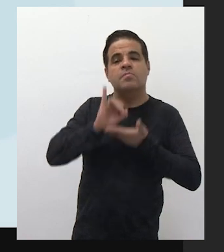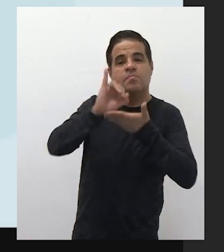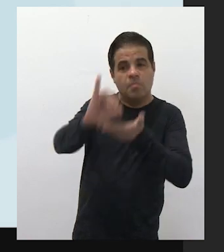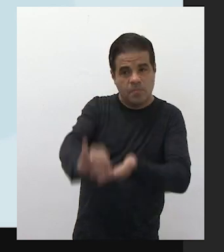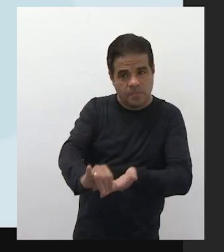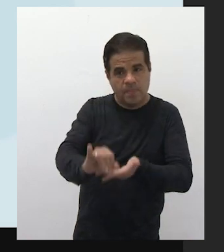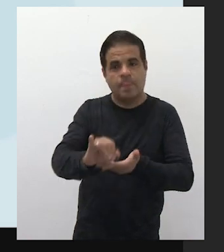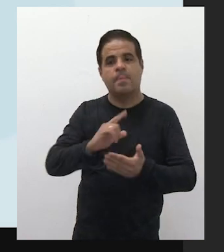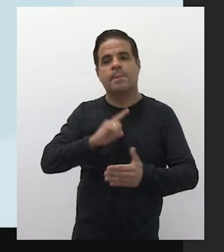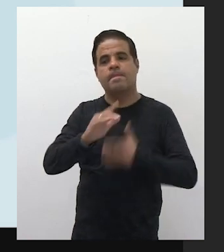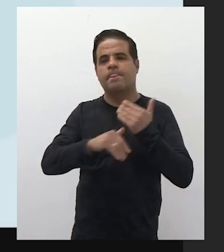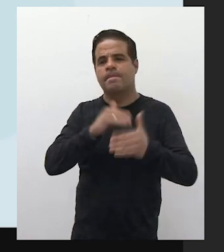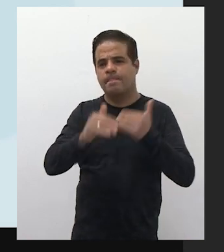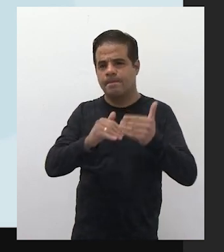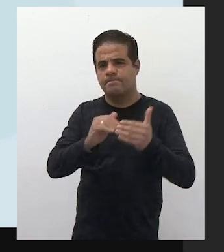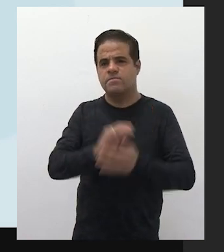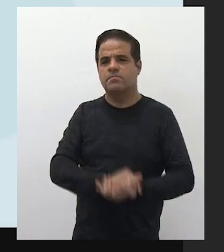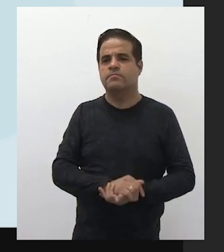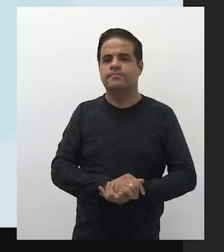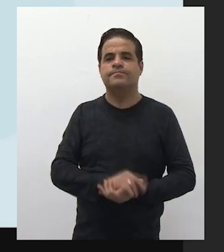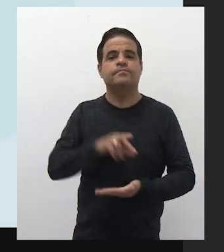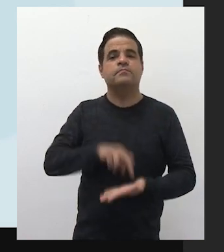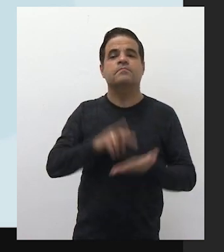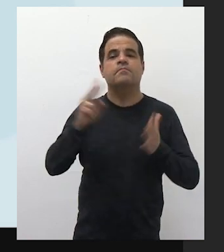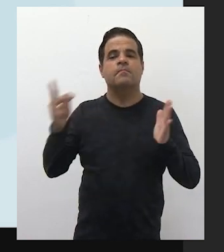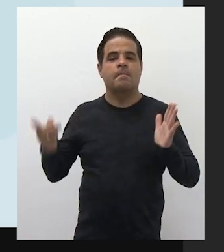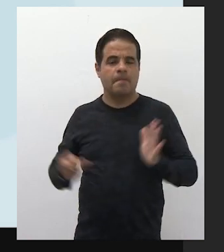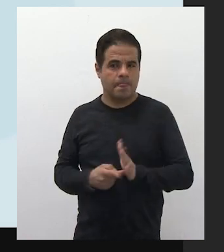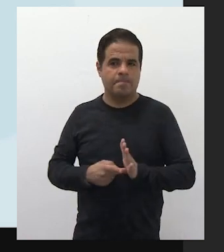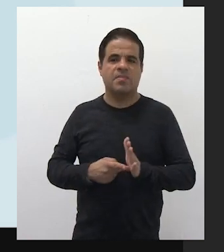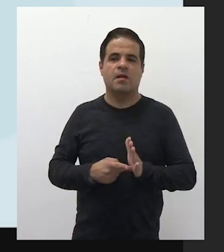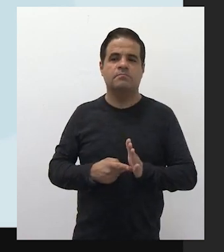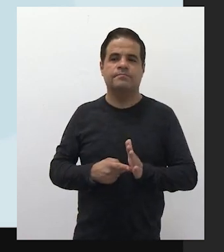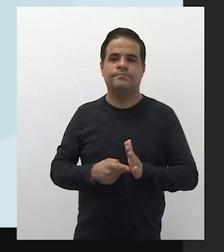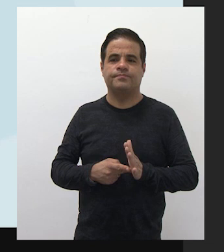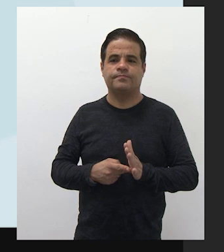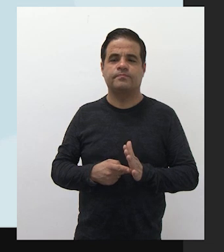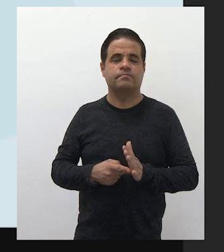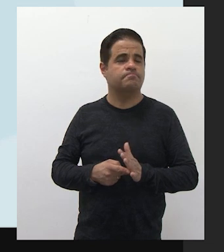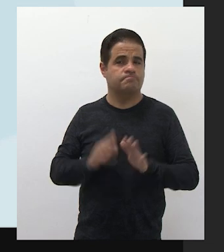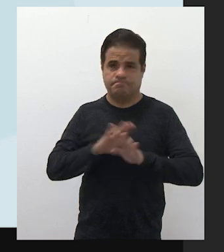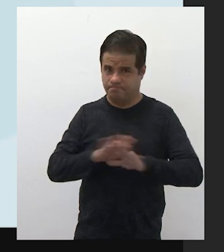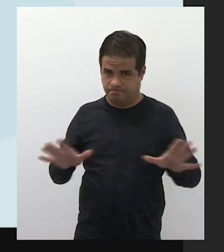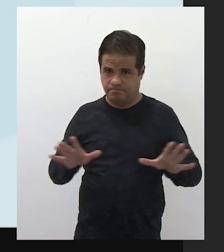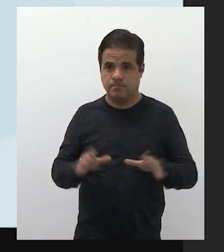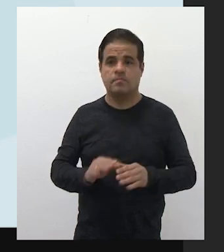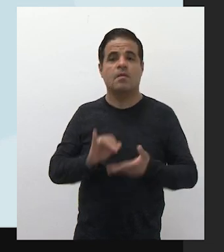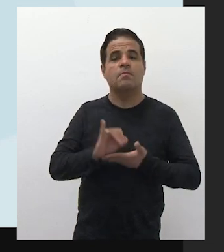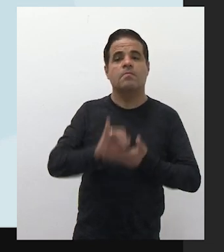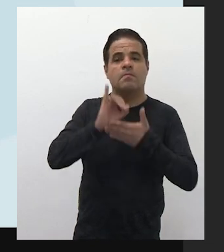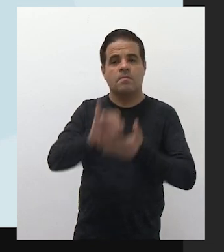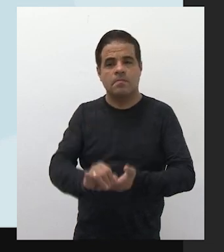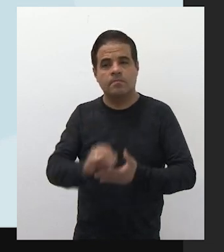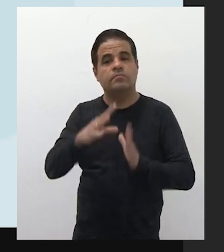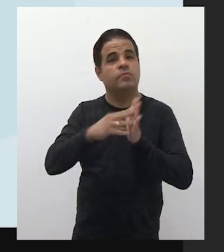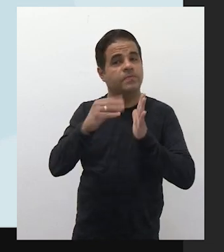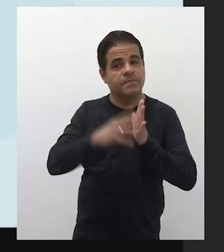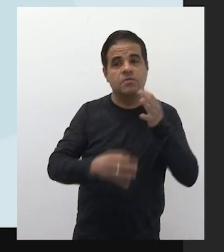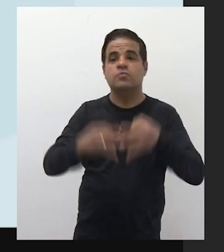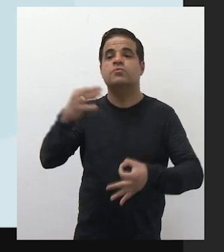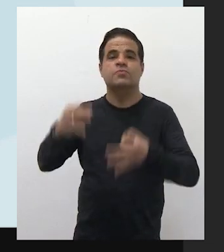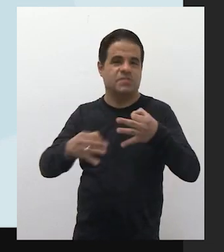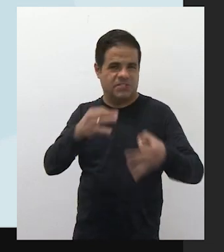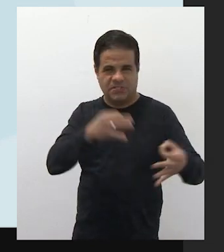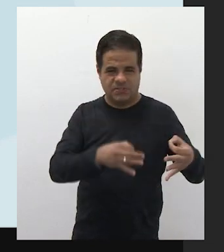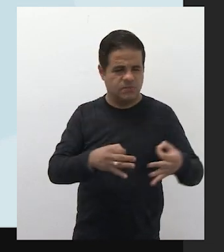e desenvolvimento, né, significa o seguinte, basicamente, importação de modelos